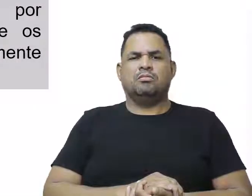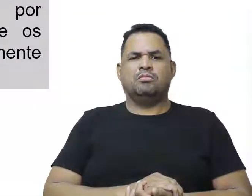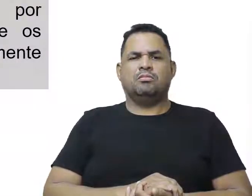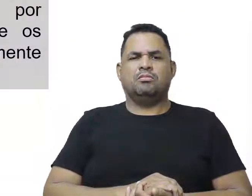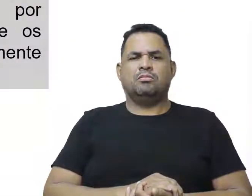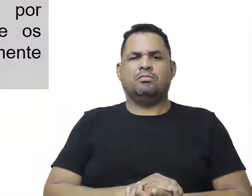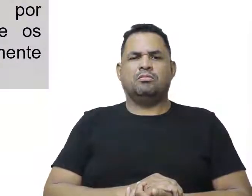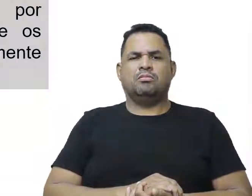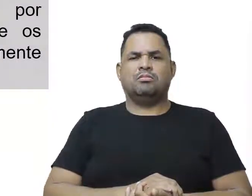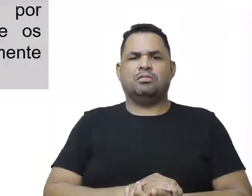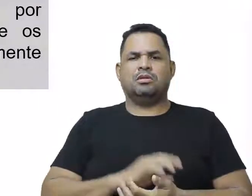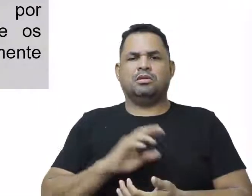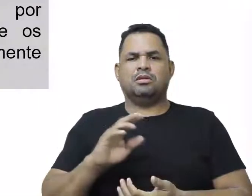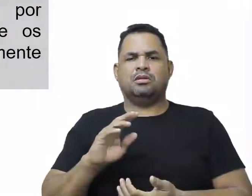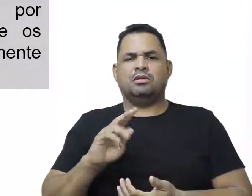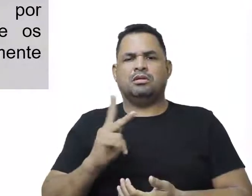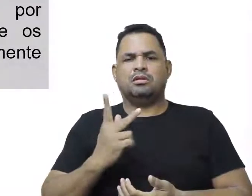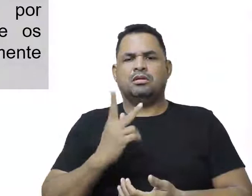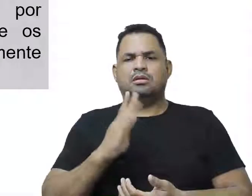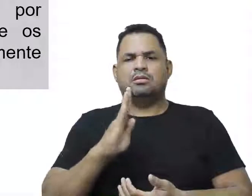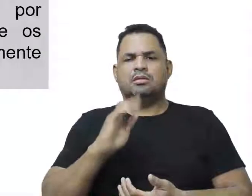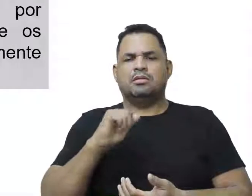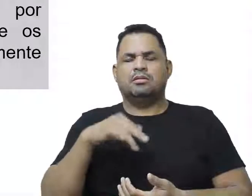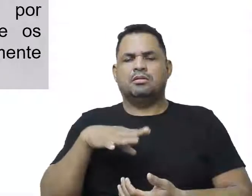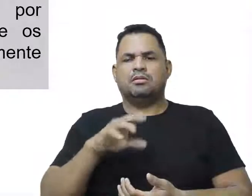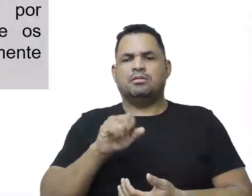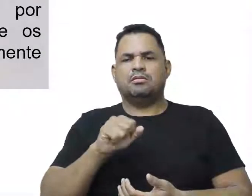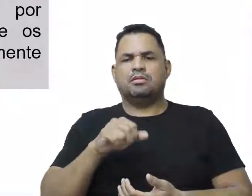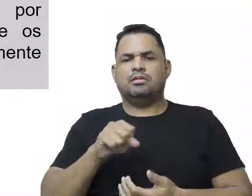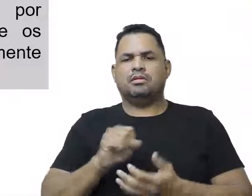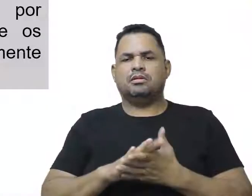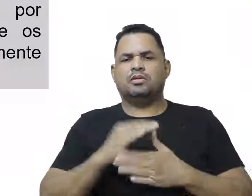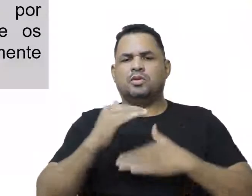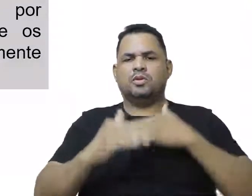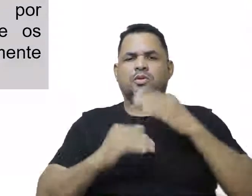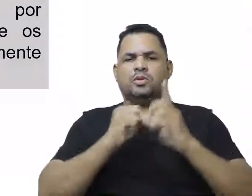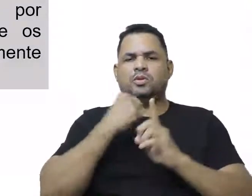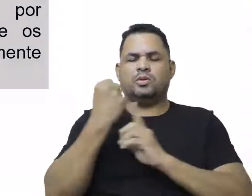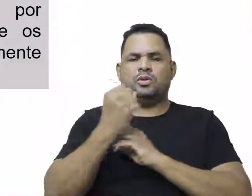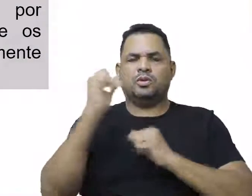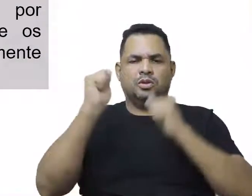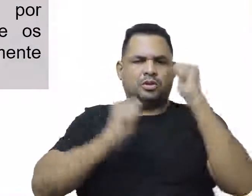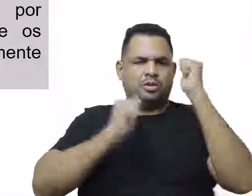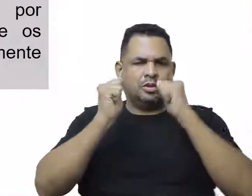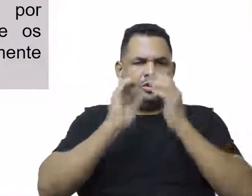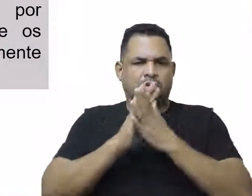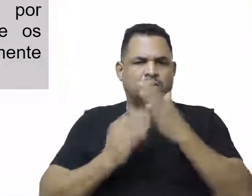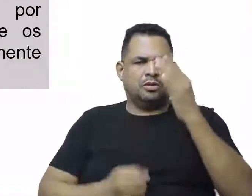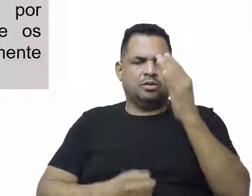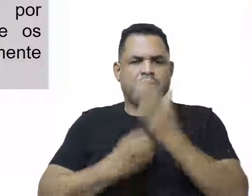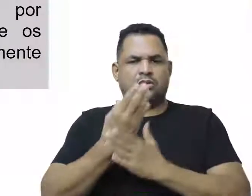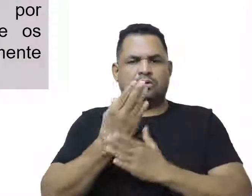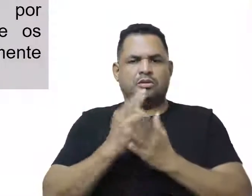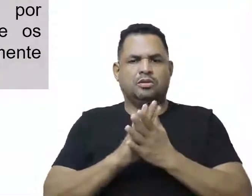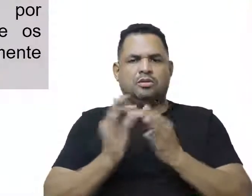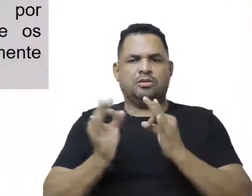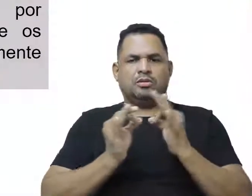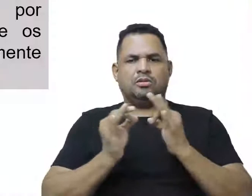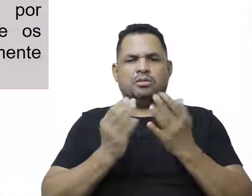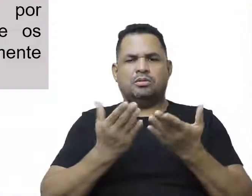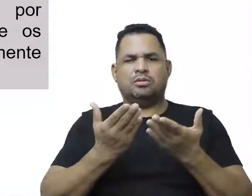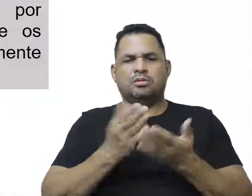trouxe tá meio raro mas que né gente falou com o desenvolvimento das sociedades industriais surge uma nova forma de